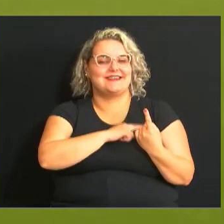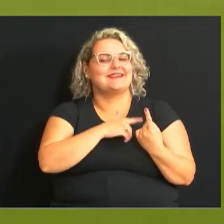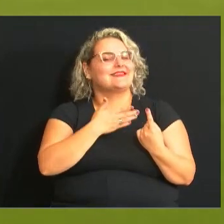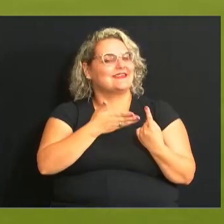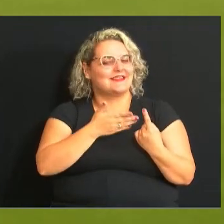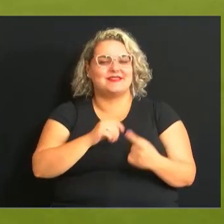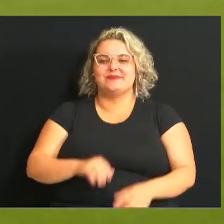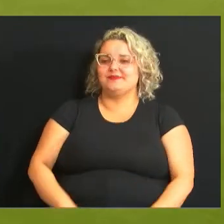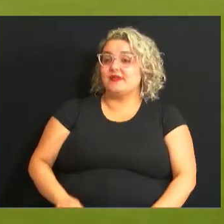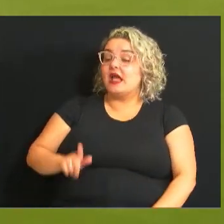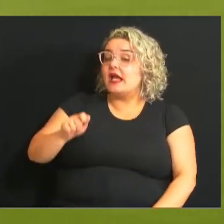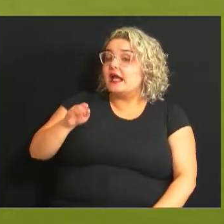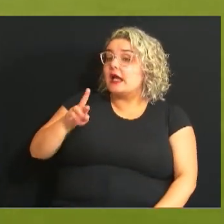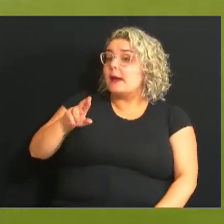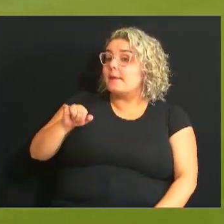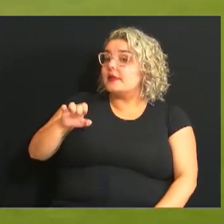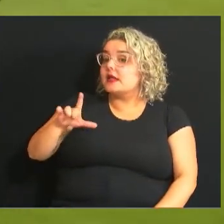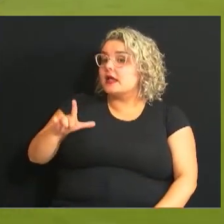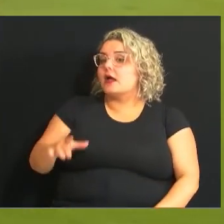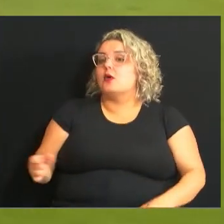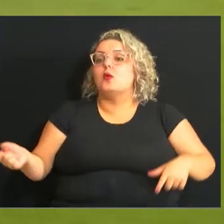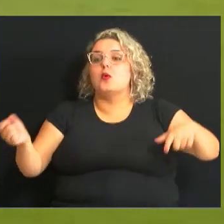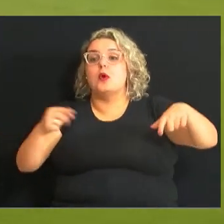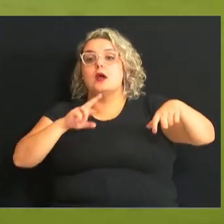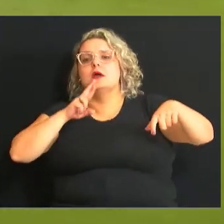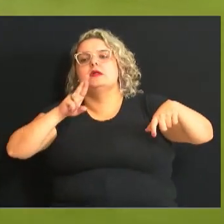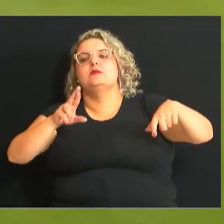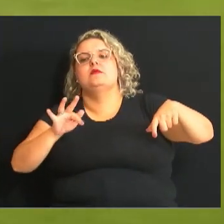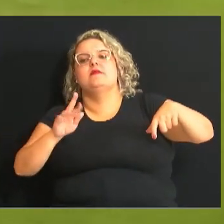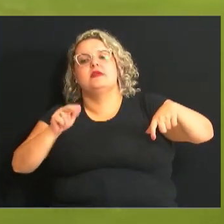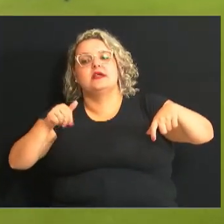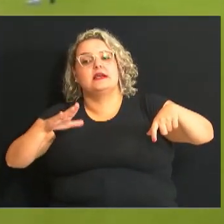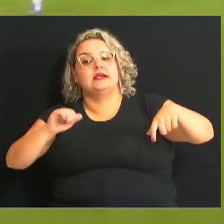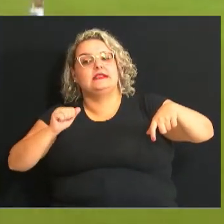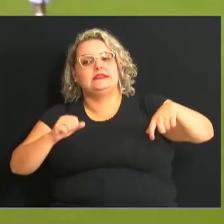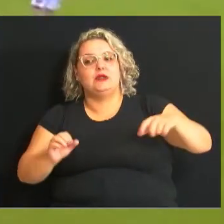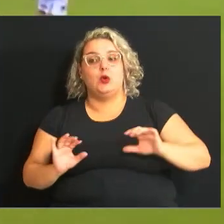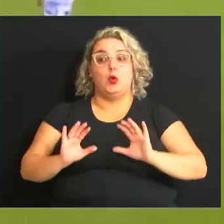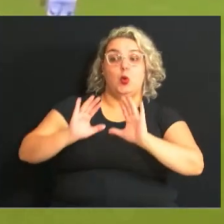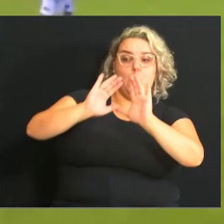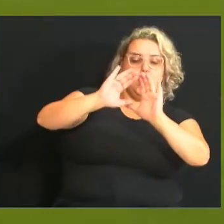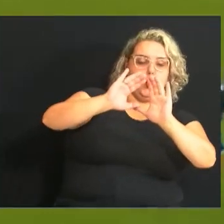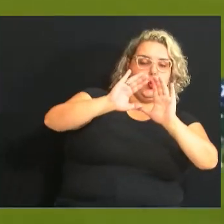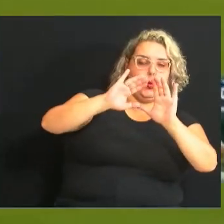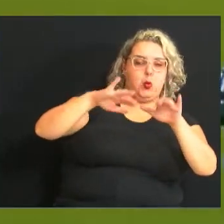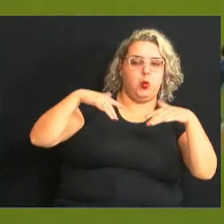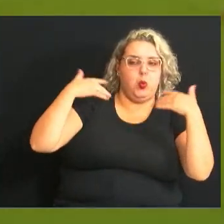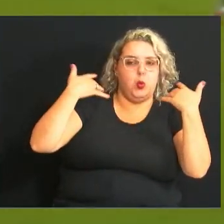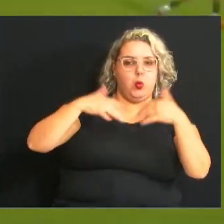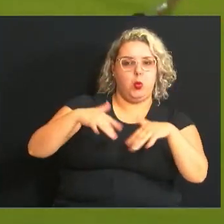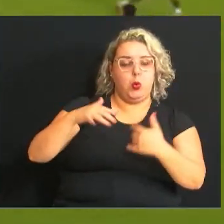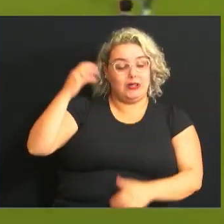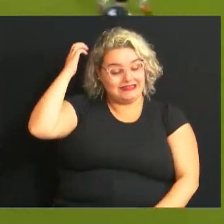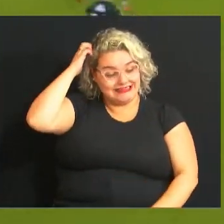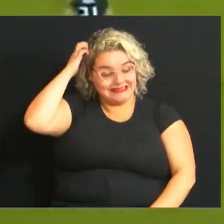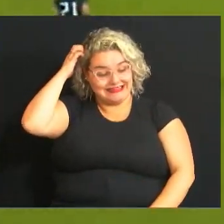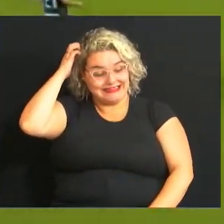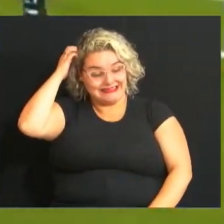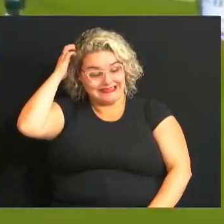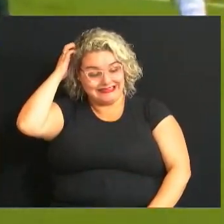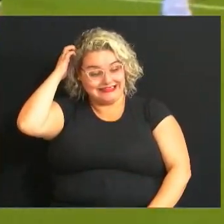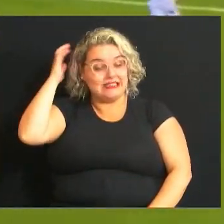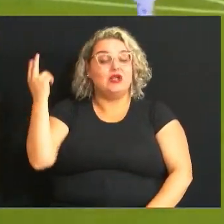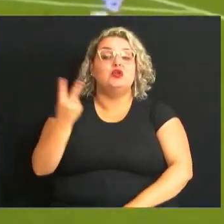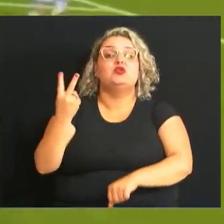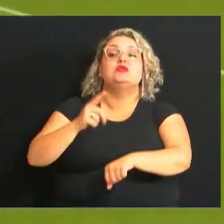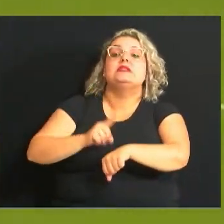Vitor respondeu para a Francana, mas o goleiro Álvaro, bem posicionado, fez a defesa. No segundo tempo, Gabriel